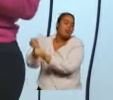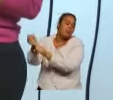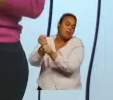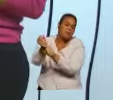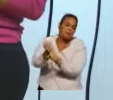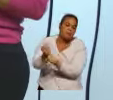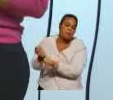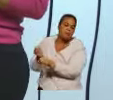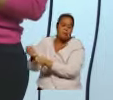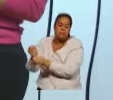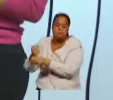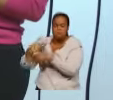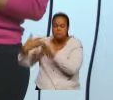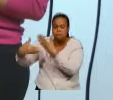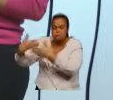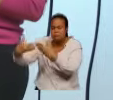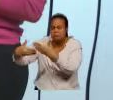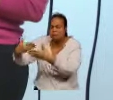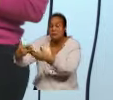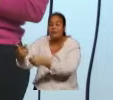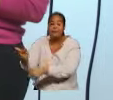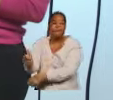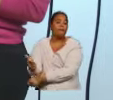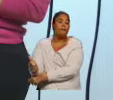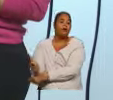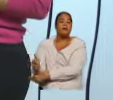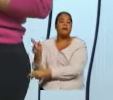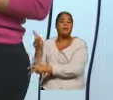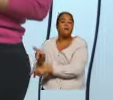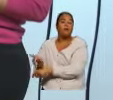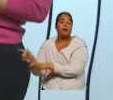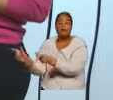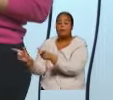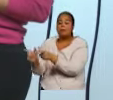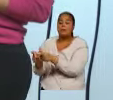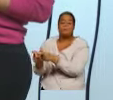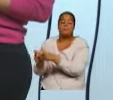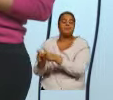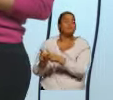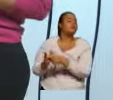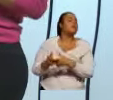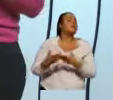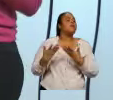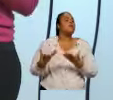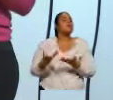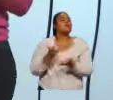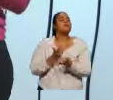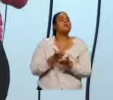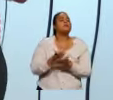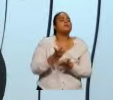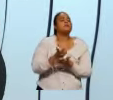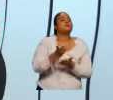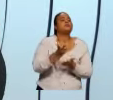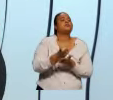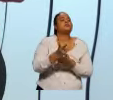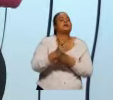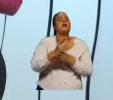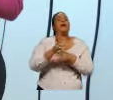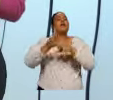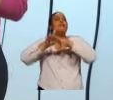determinam a incidência ou não de uma população antes da gente continuar vamos definir então